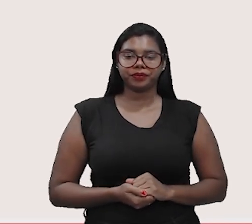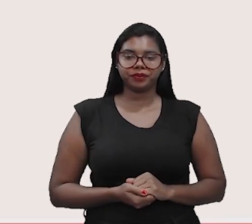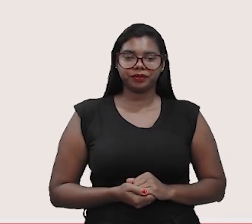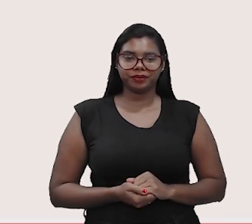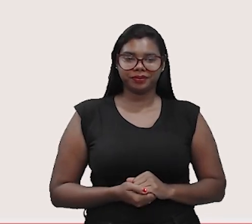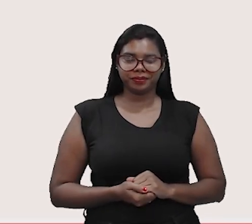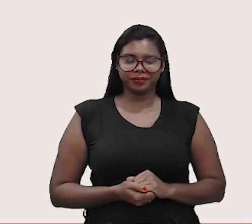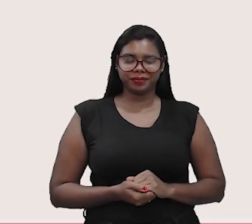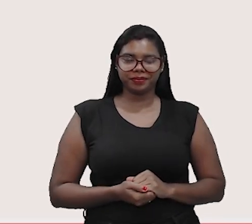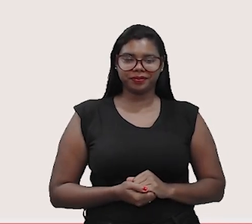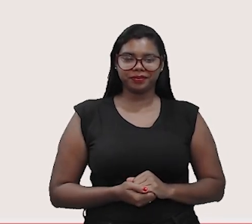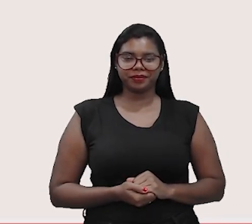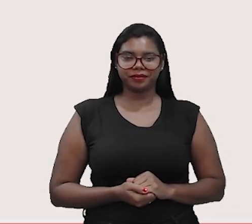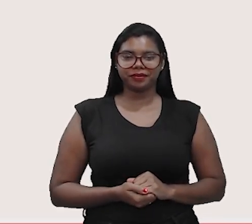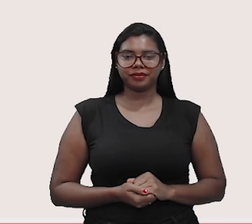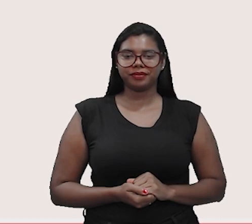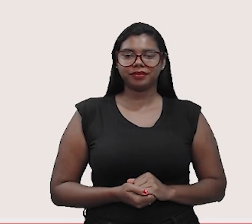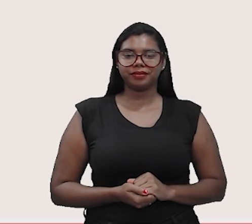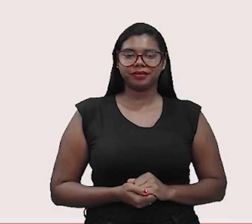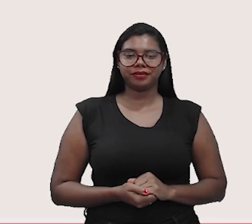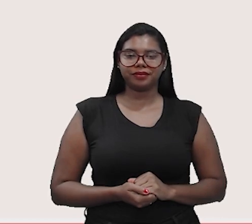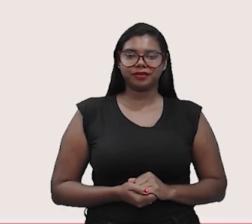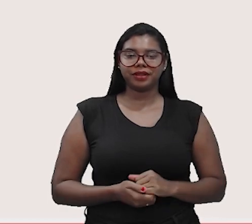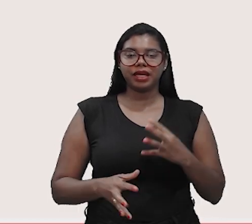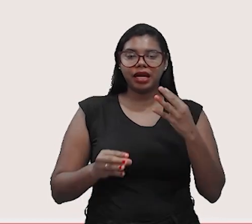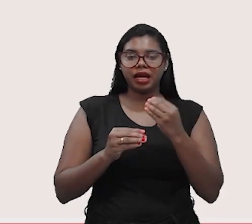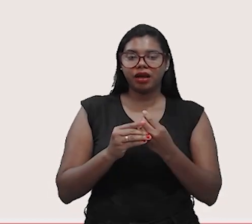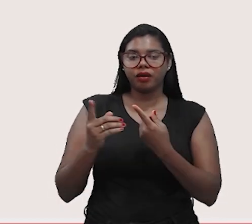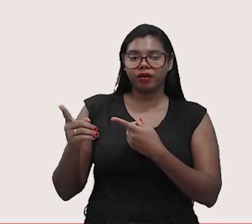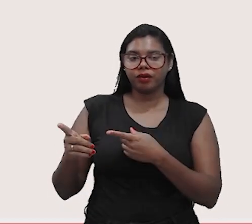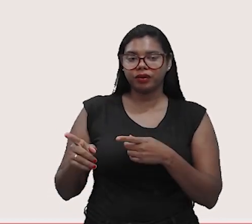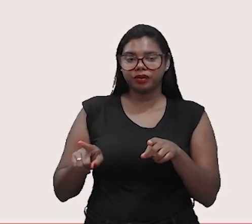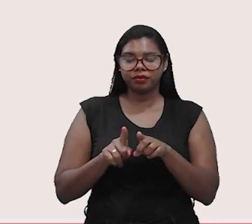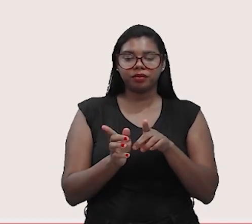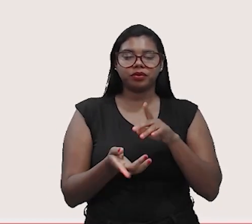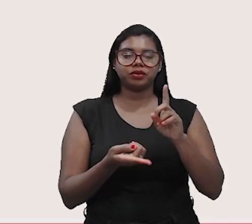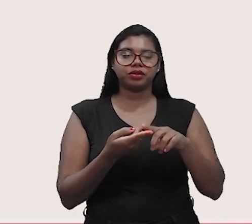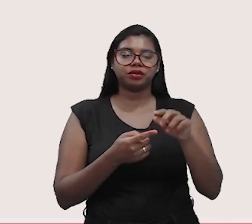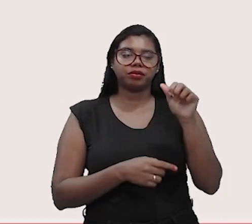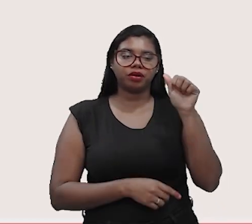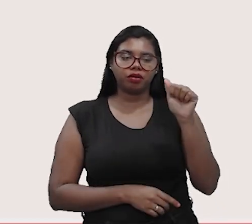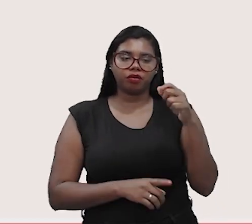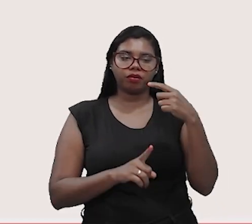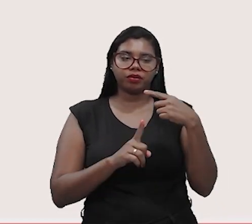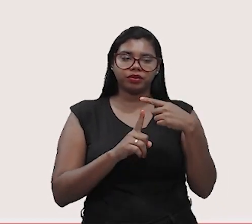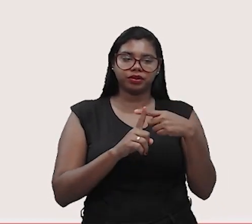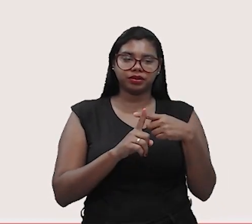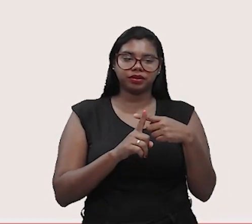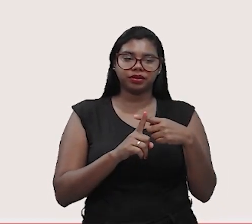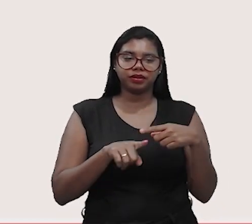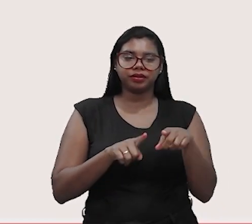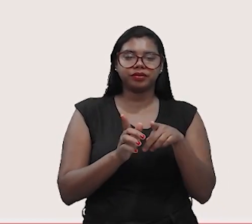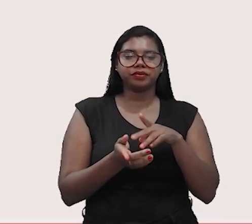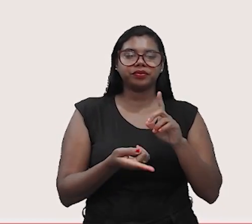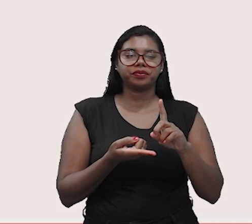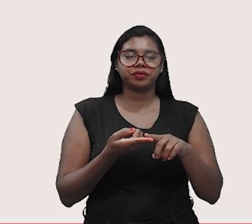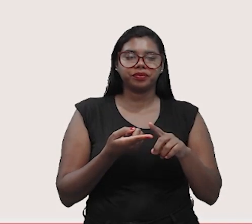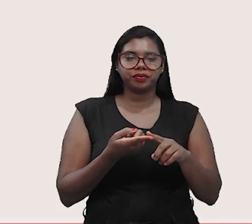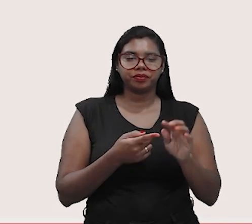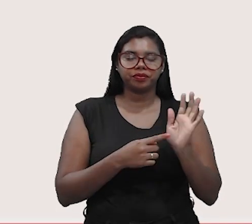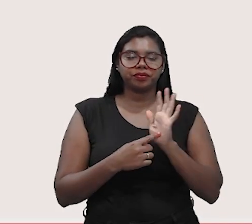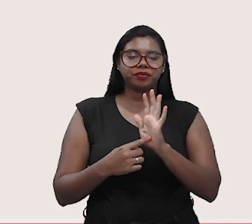beleza? A positivo, parábola sorrindo, parábola com cavidade voltada para cima. Já se